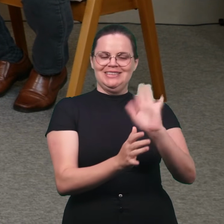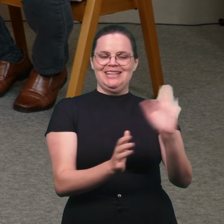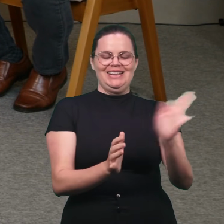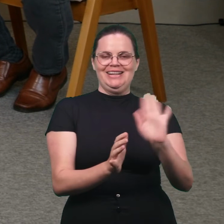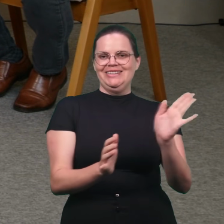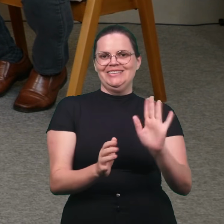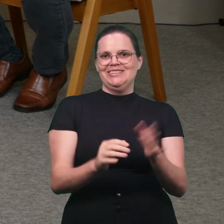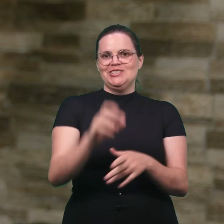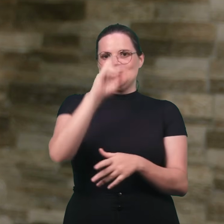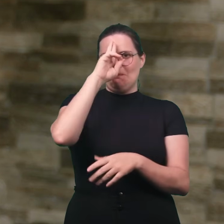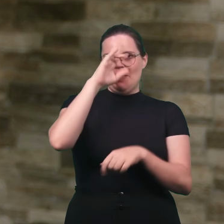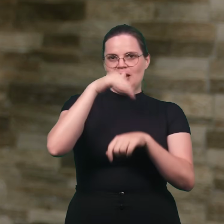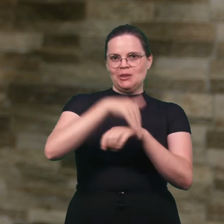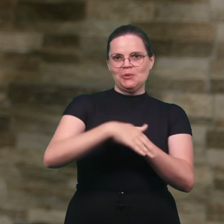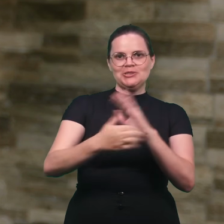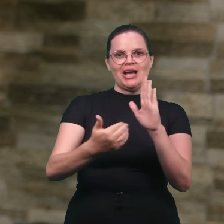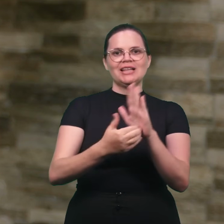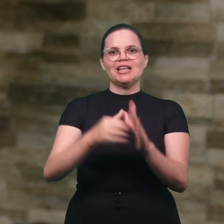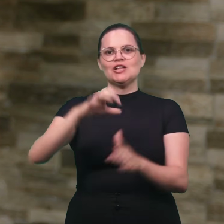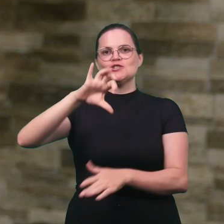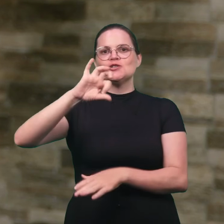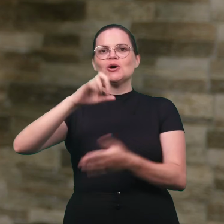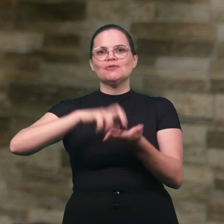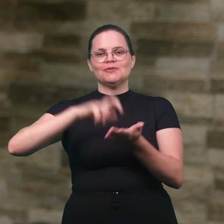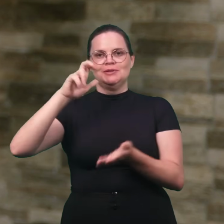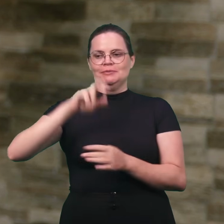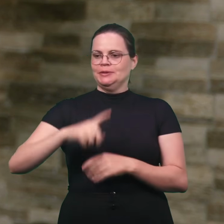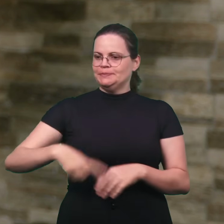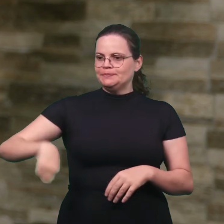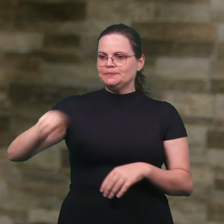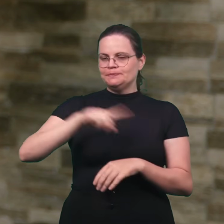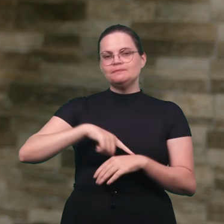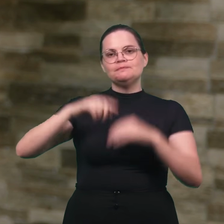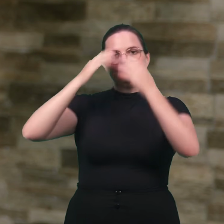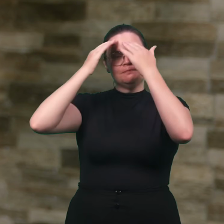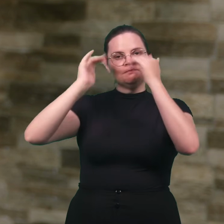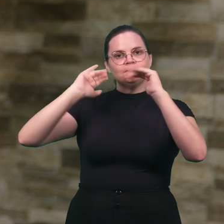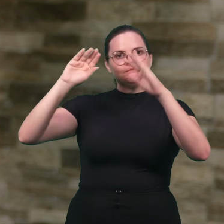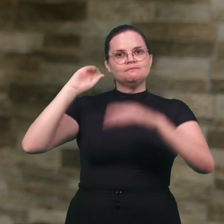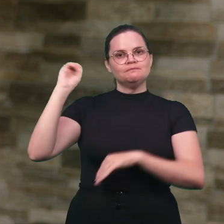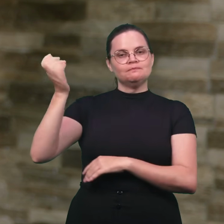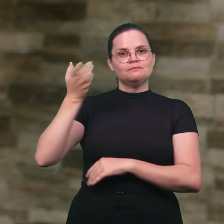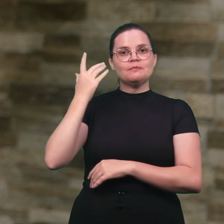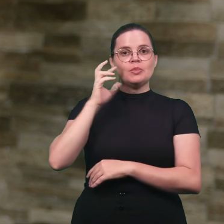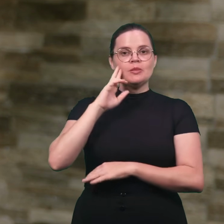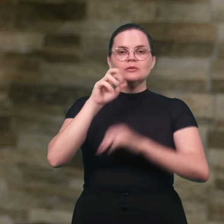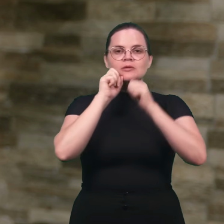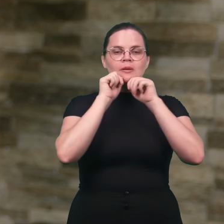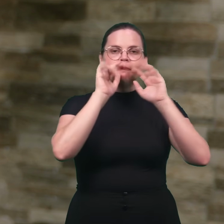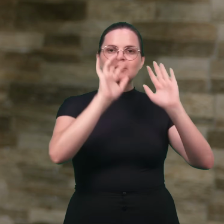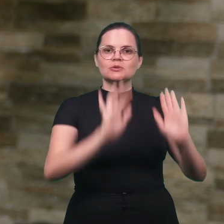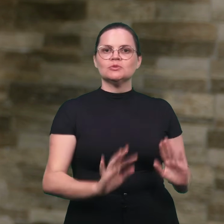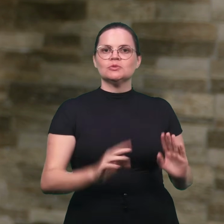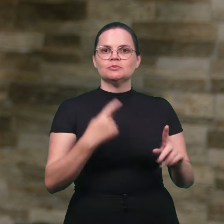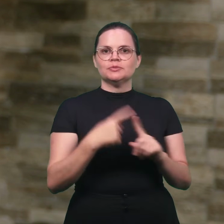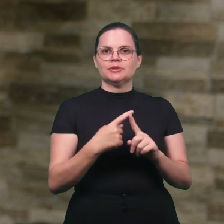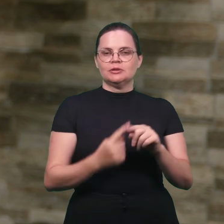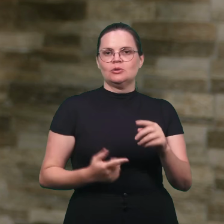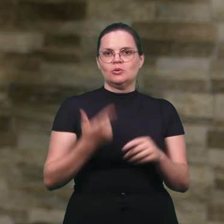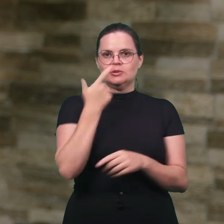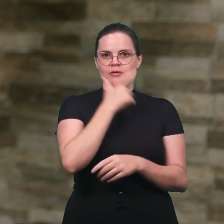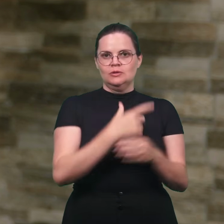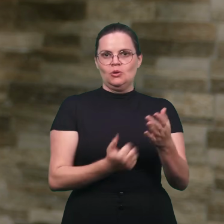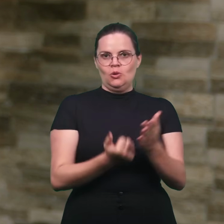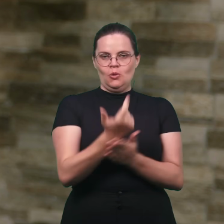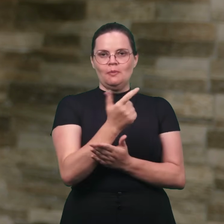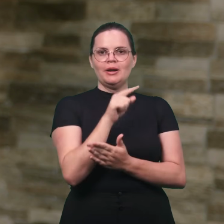fez, da meia-noite às 9 da manhã. E eles cumpriram essa revelação. E o Senhor honrou os irmãos e eles